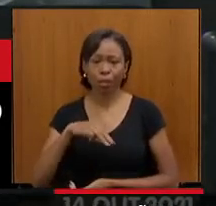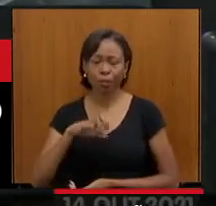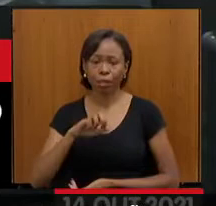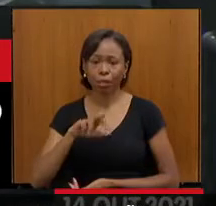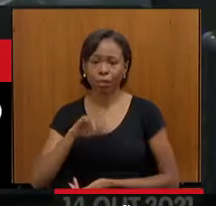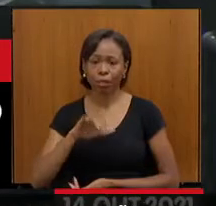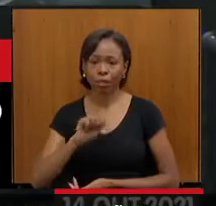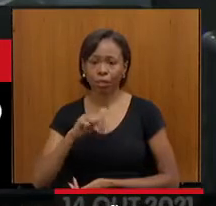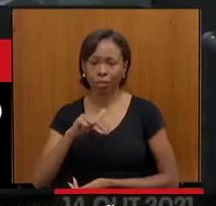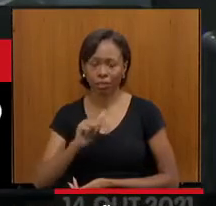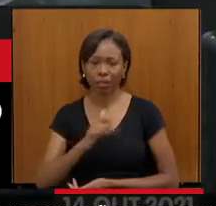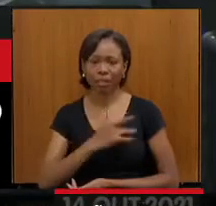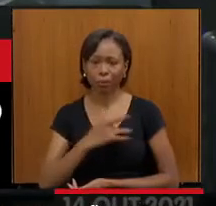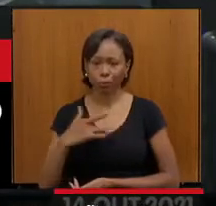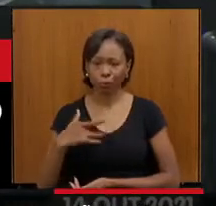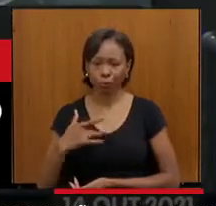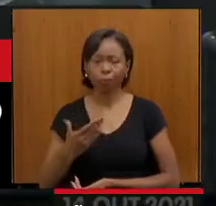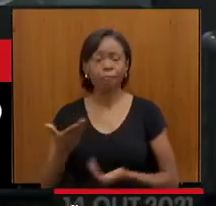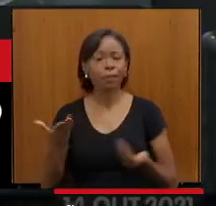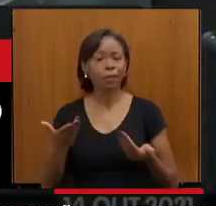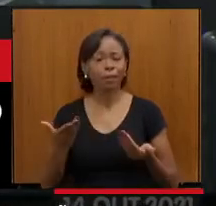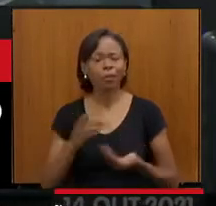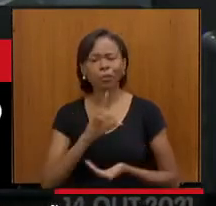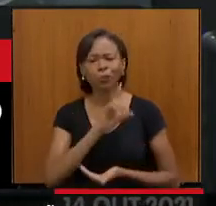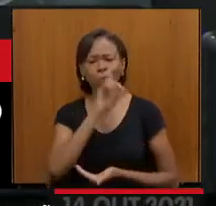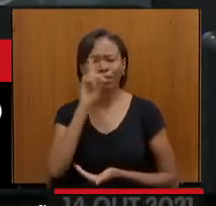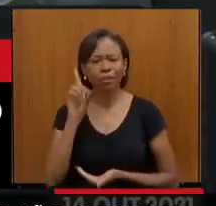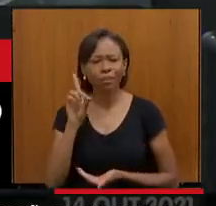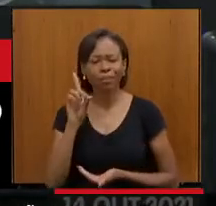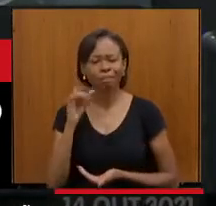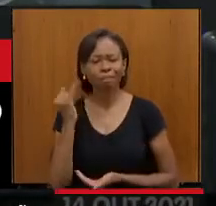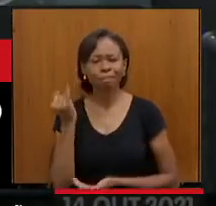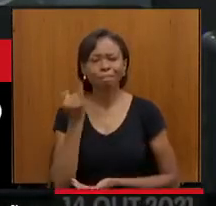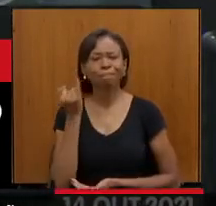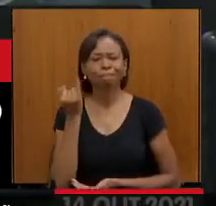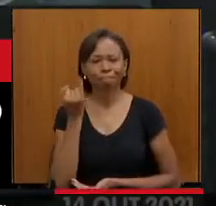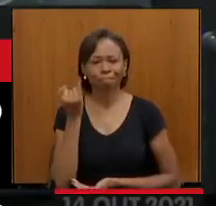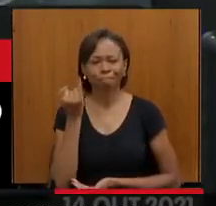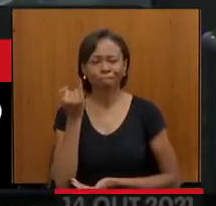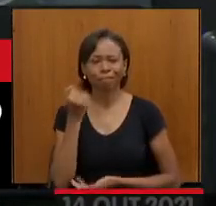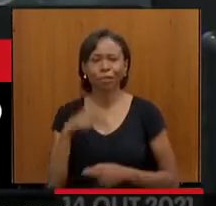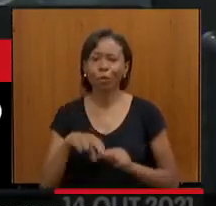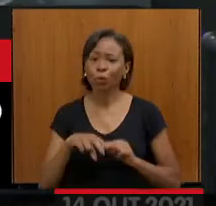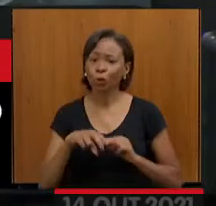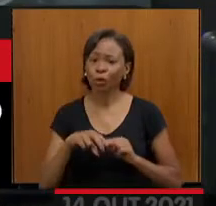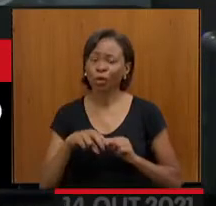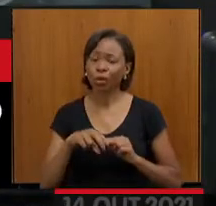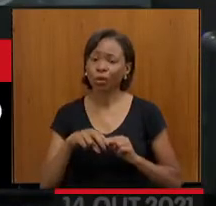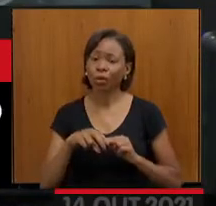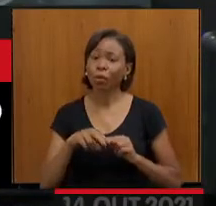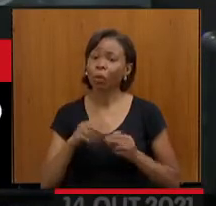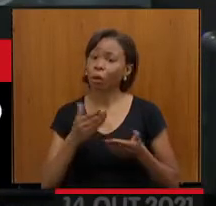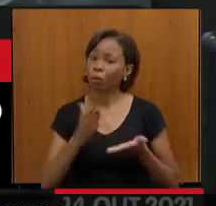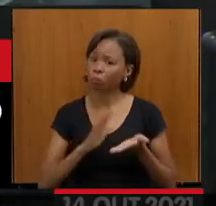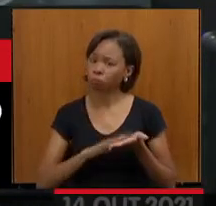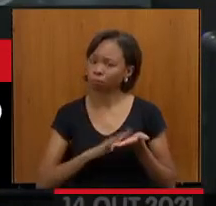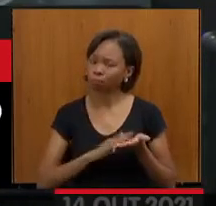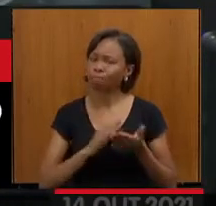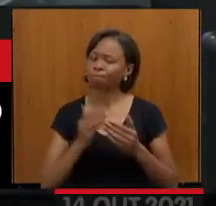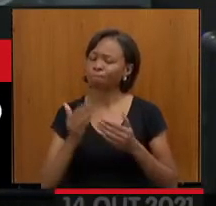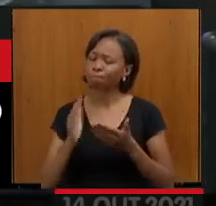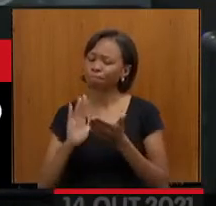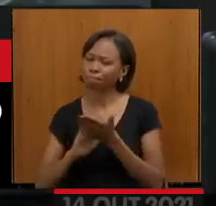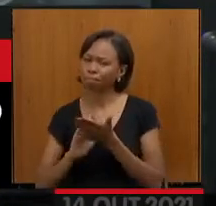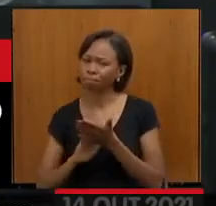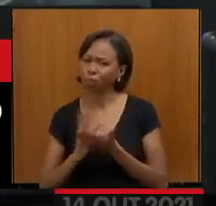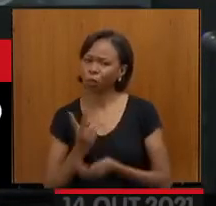Hoje é um dia importante, eu quero parabenizar as duas apresentações que me antecederam, porque